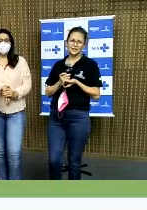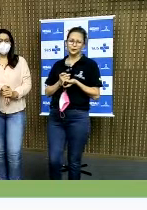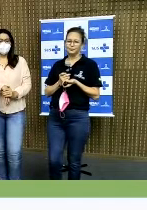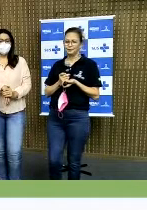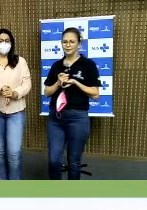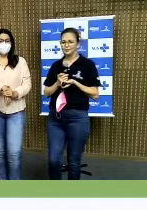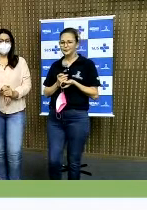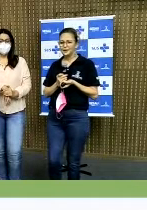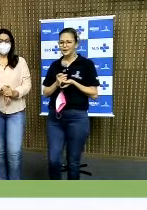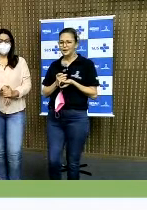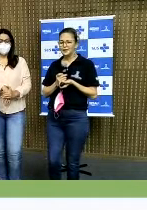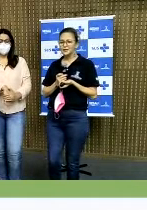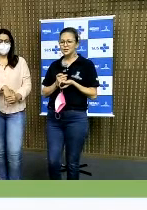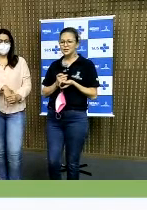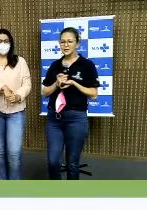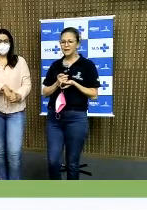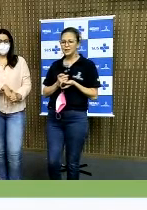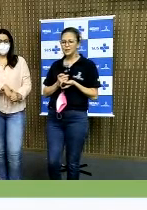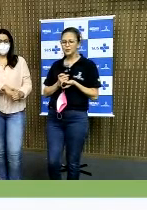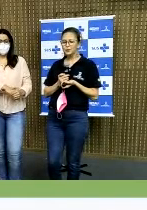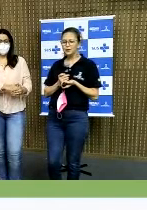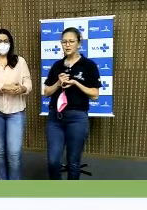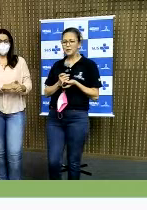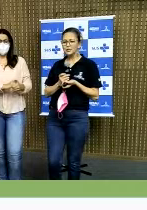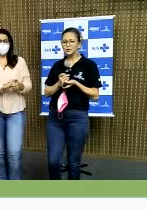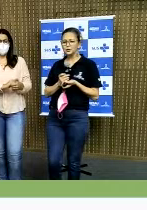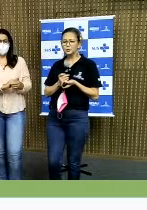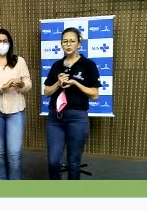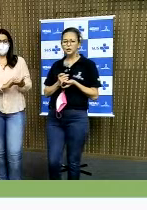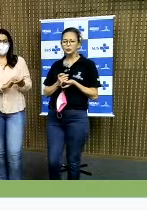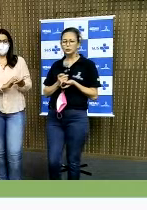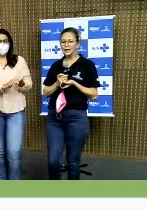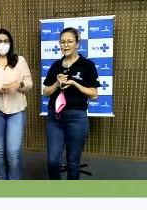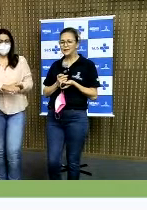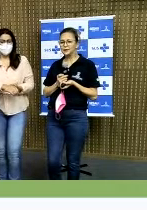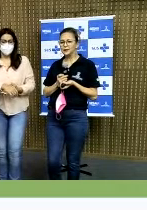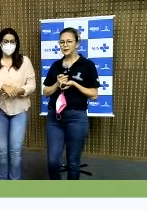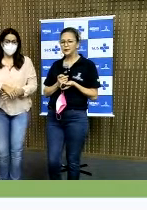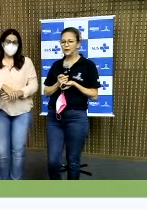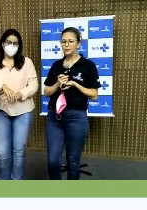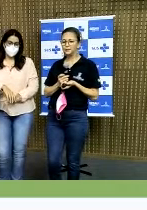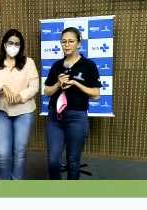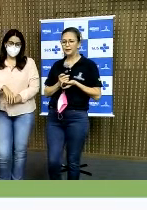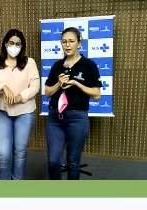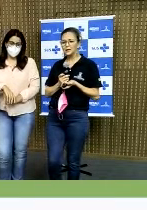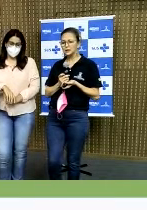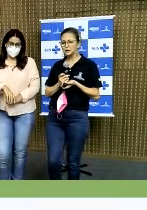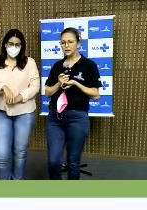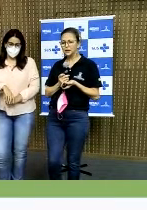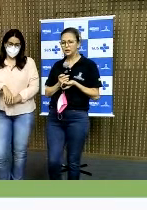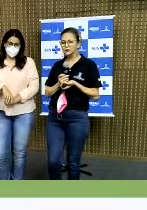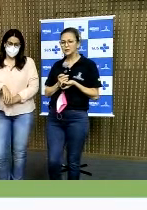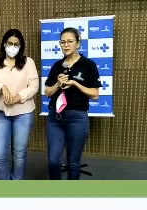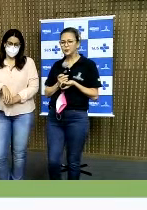que já saiu. As ações estratégicas no primeiro semestre de 2021 do NASF, né? PTS,